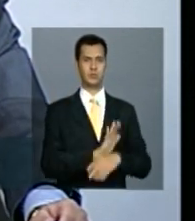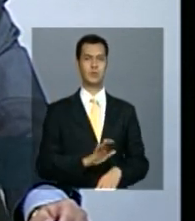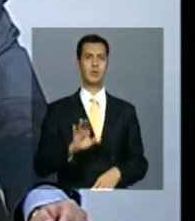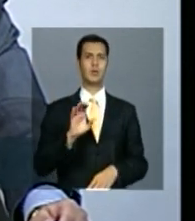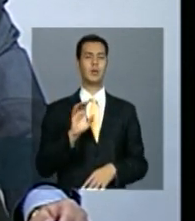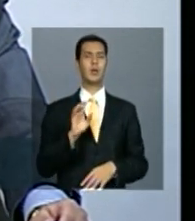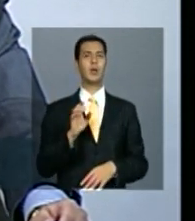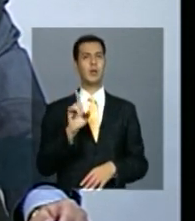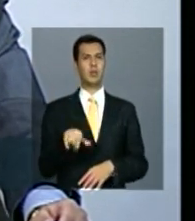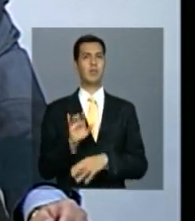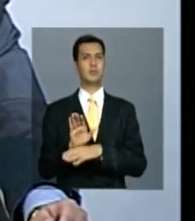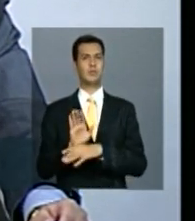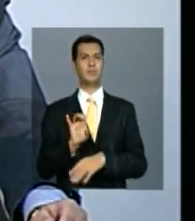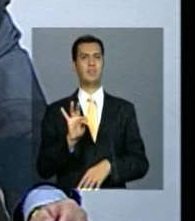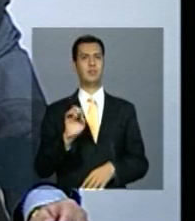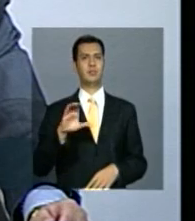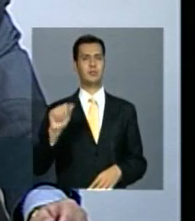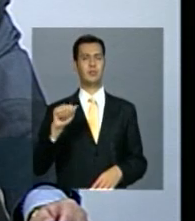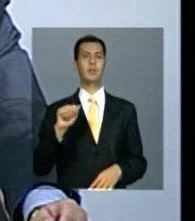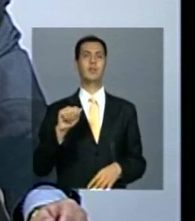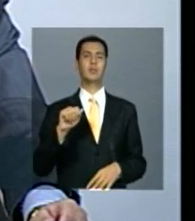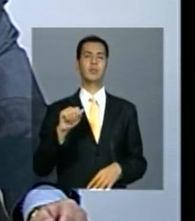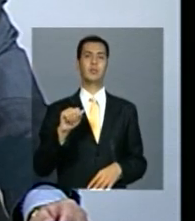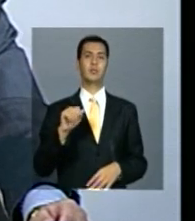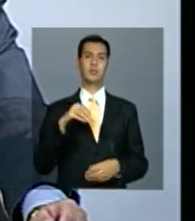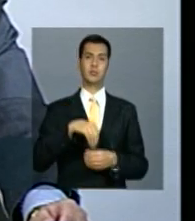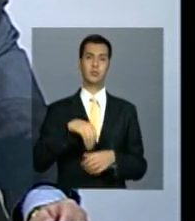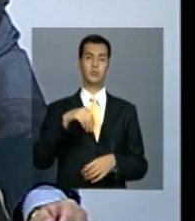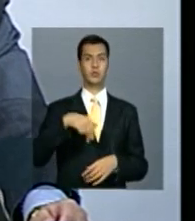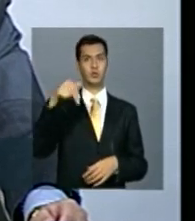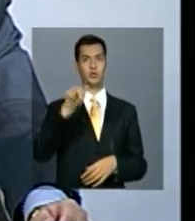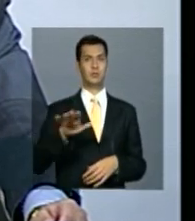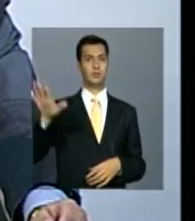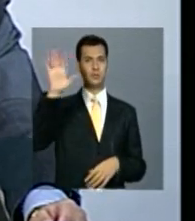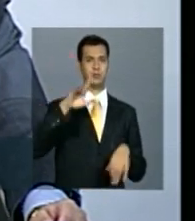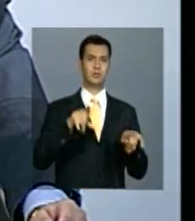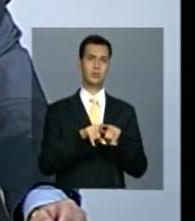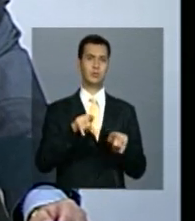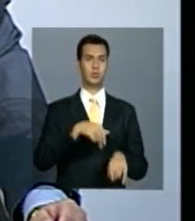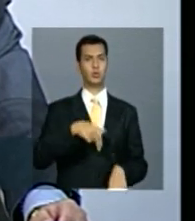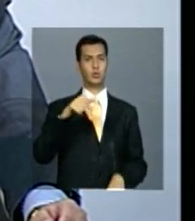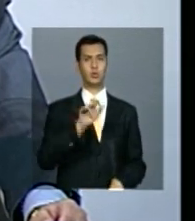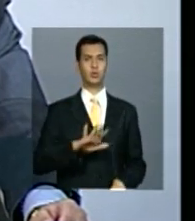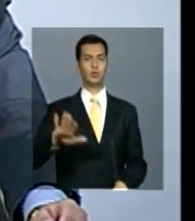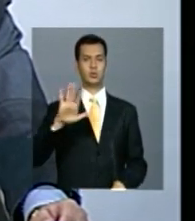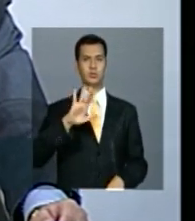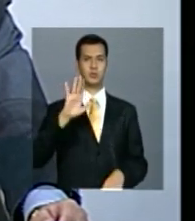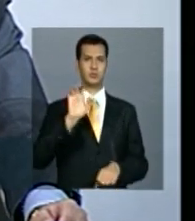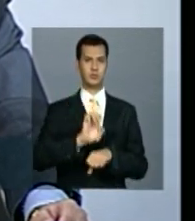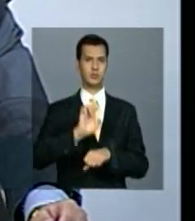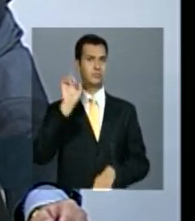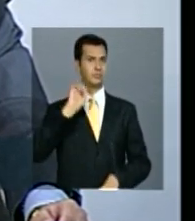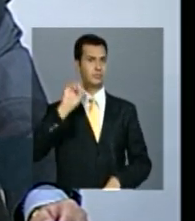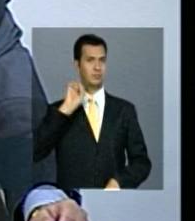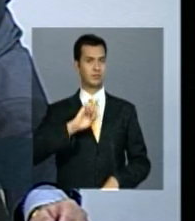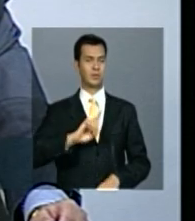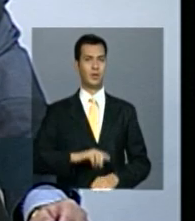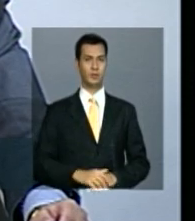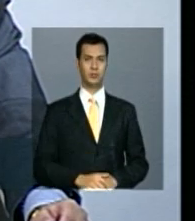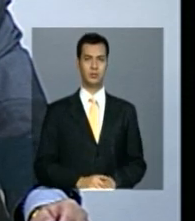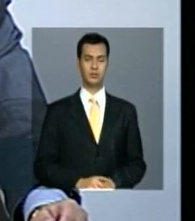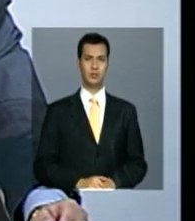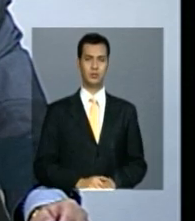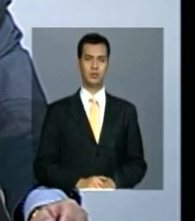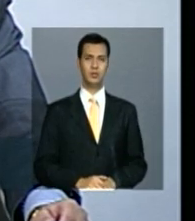técnica nos estados do Nordeste e no norte de Minas fundamentalmente na região do semiári eh